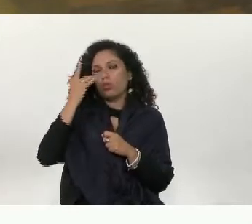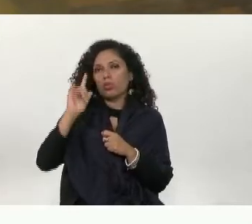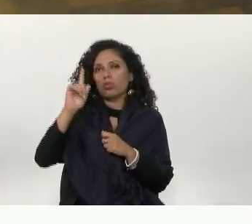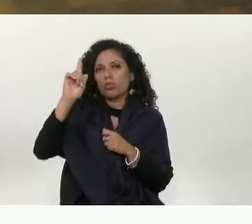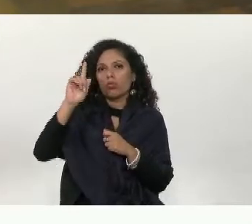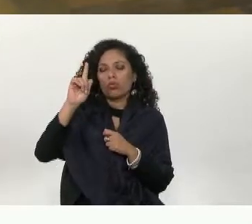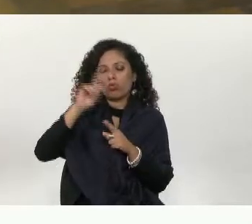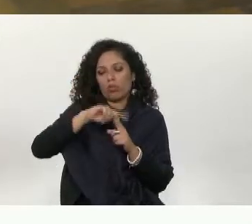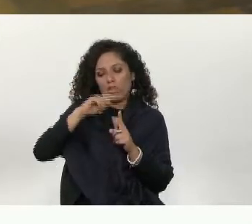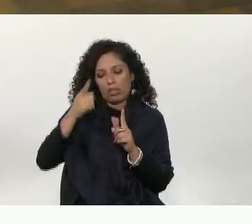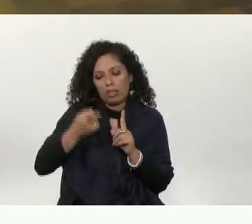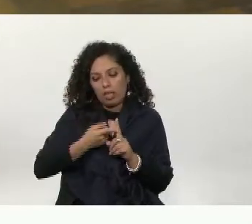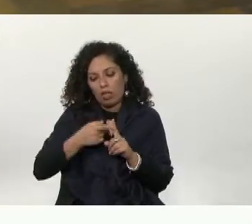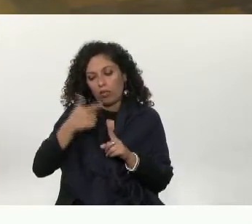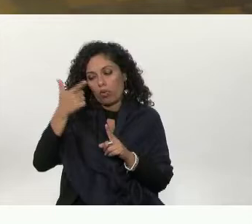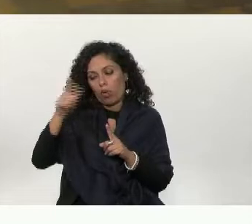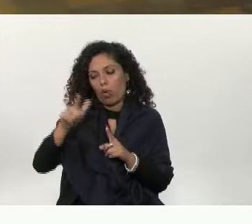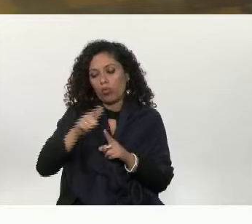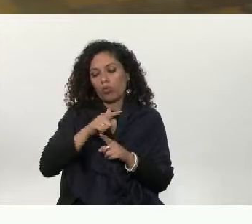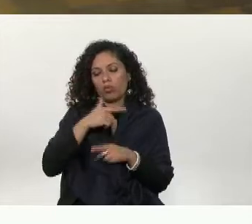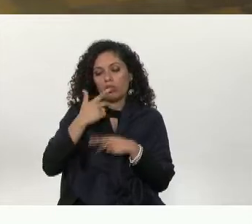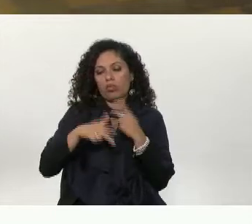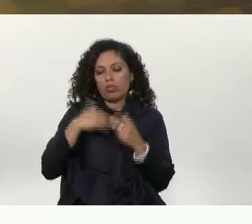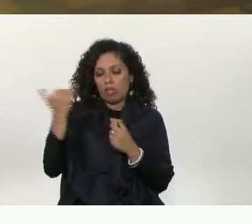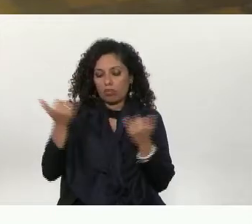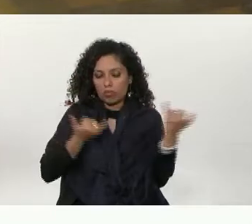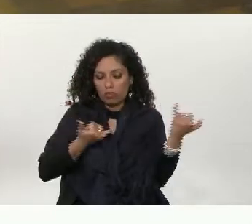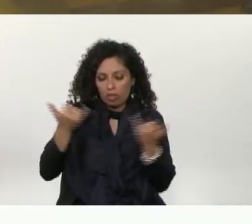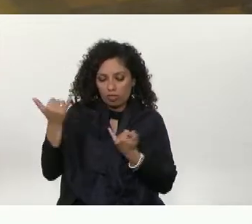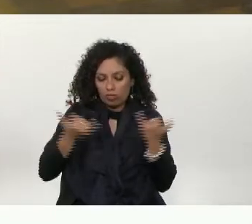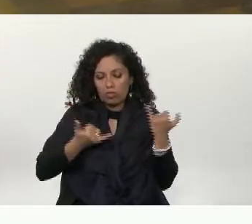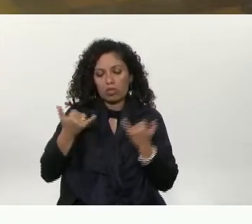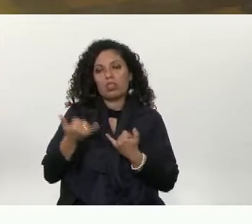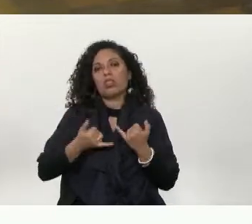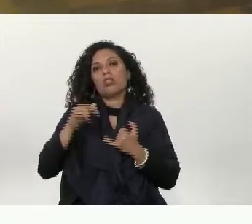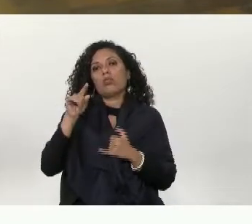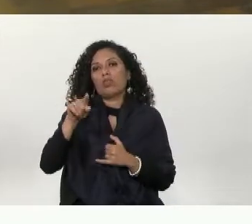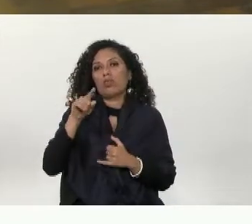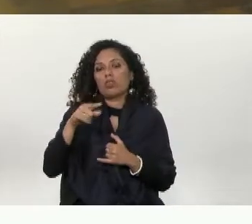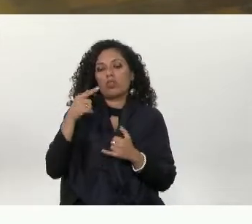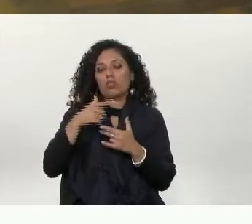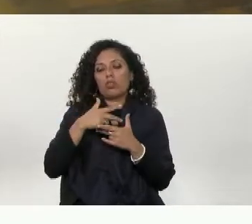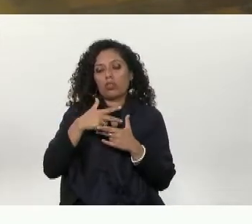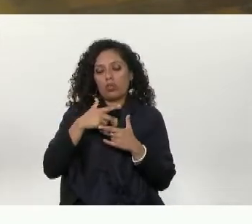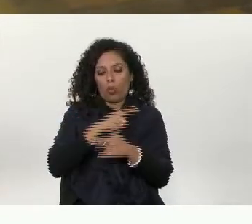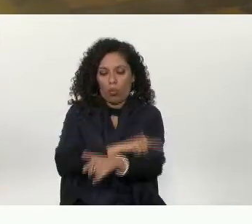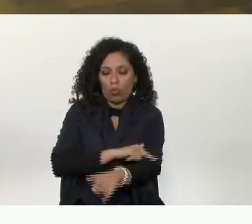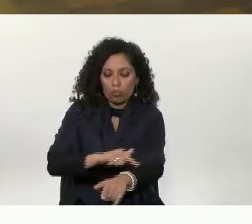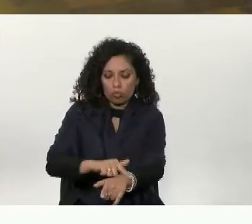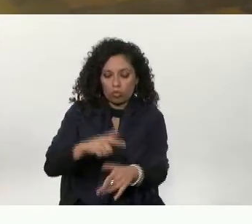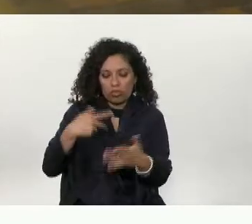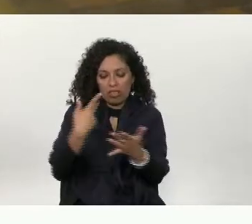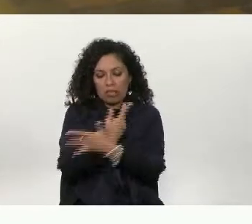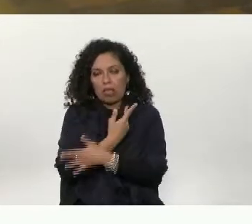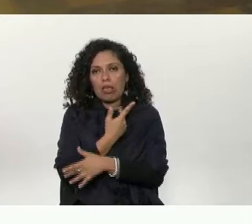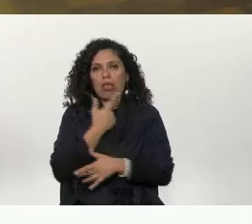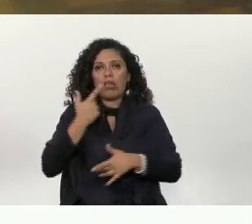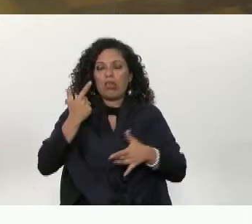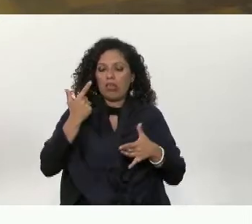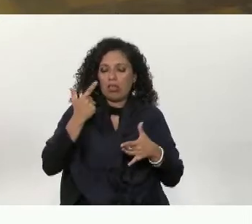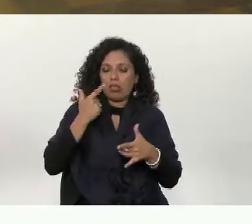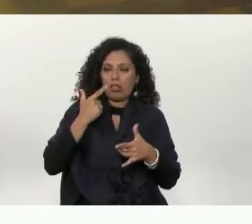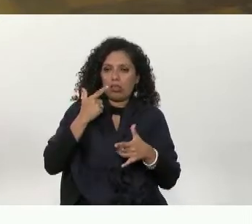gestante, ou de algum funcionário que viesse trazer alguma informação ao senhor sobre o tratamento do que